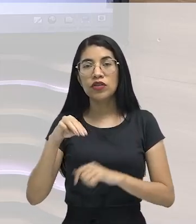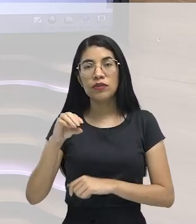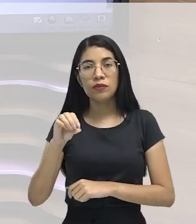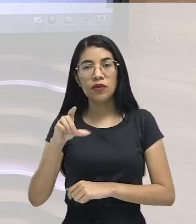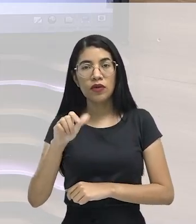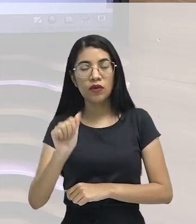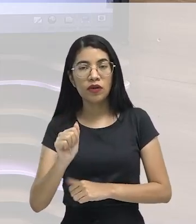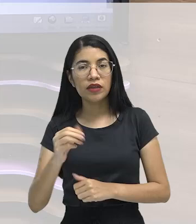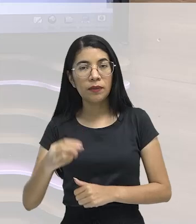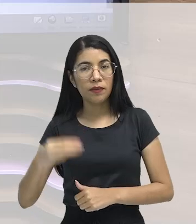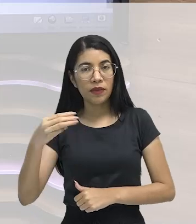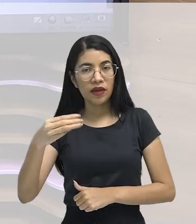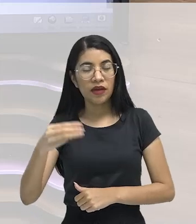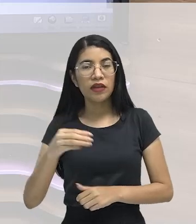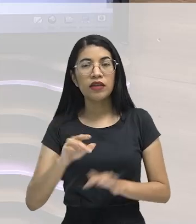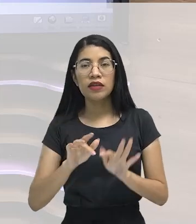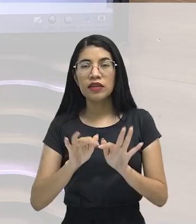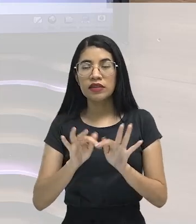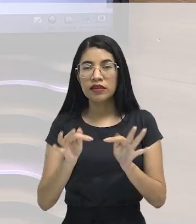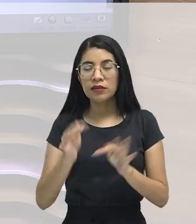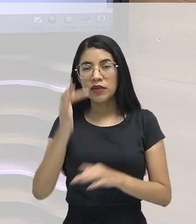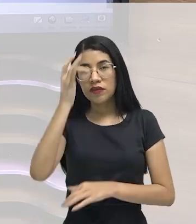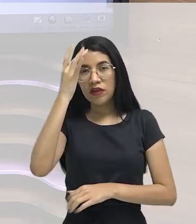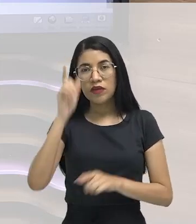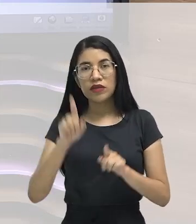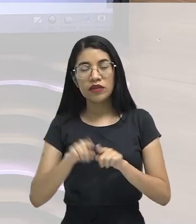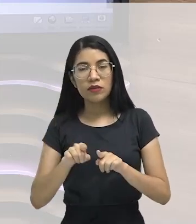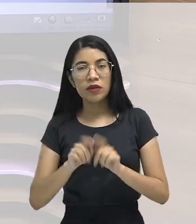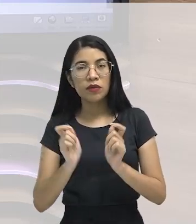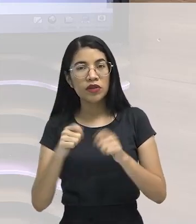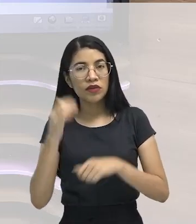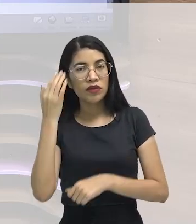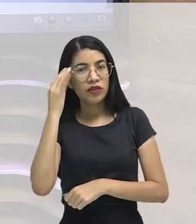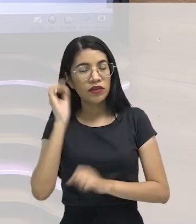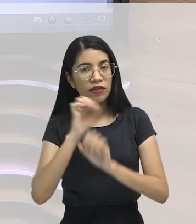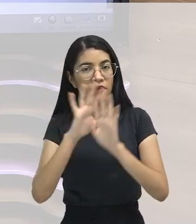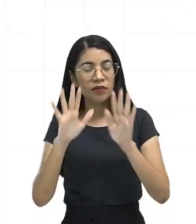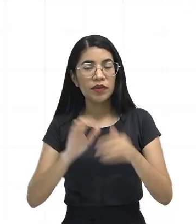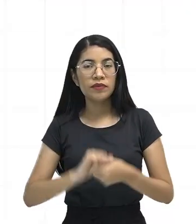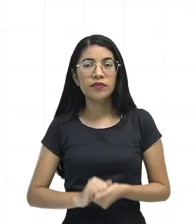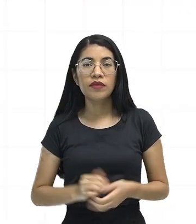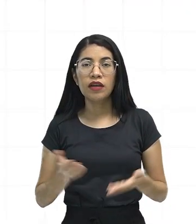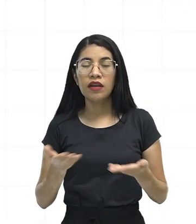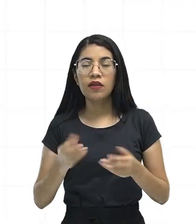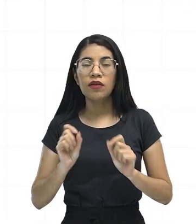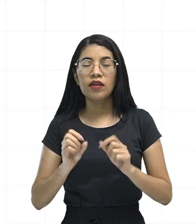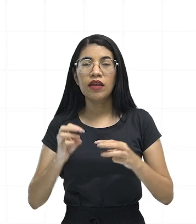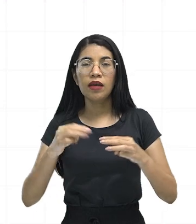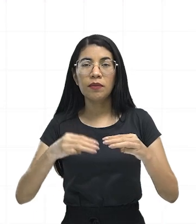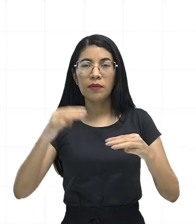conceito também bem simples para a gente entender. Vamos agora ver a mediana, acompanha comigo.